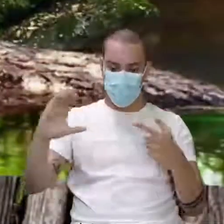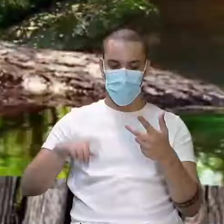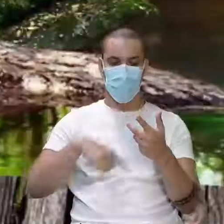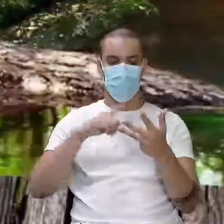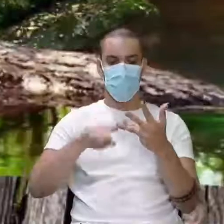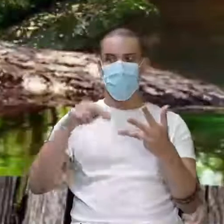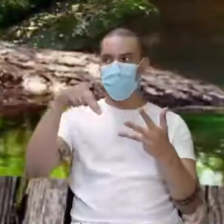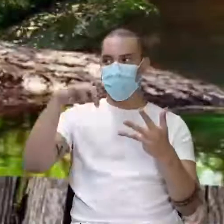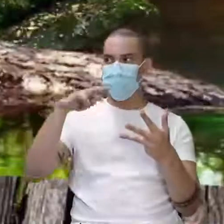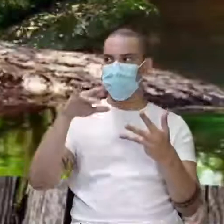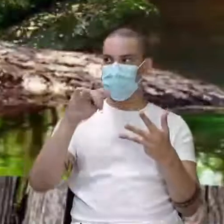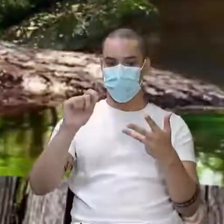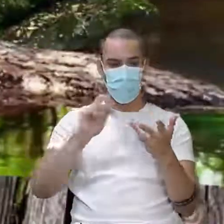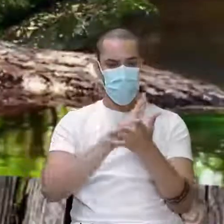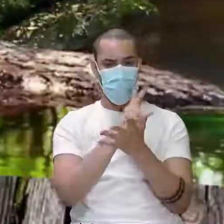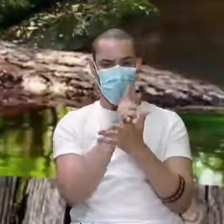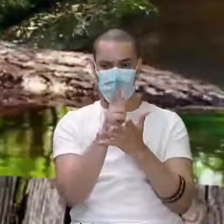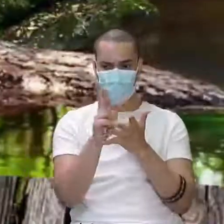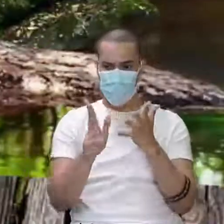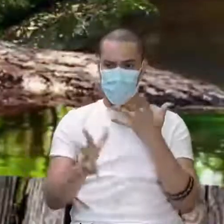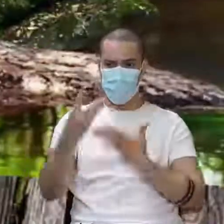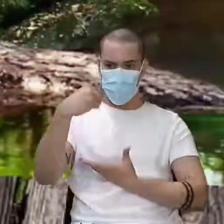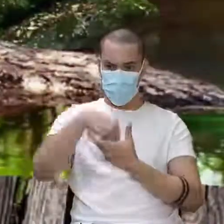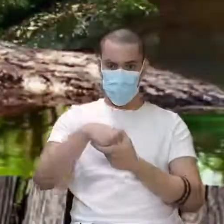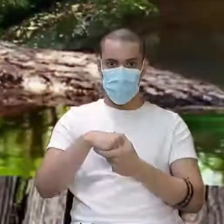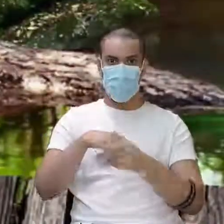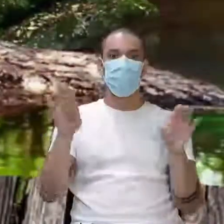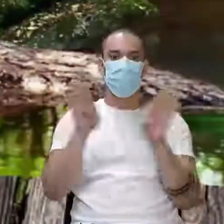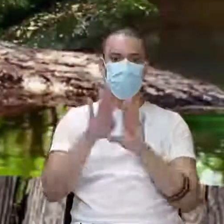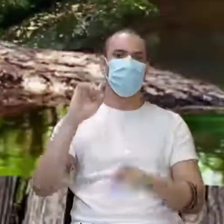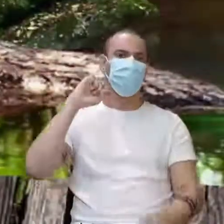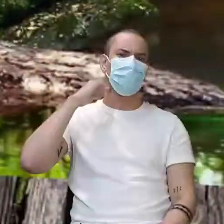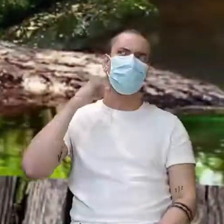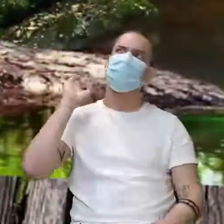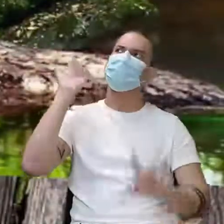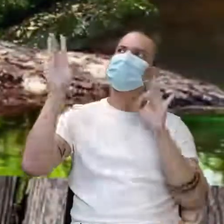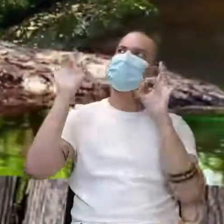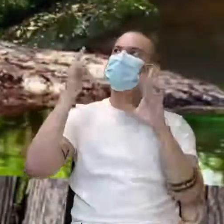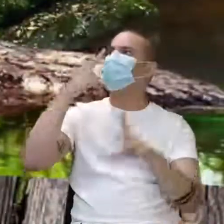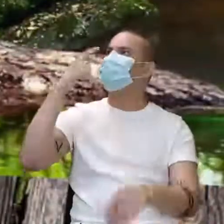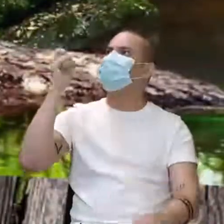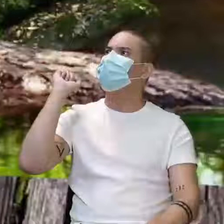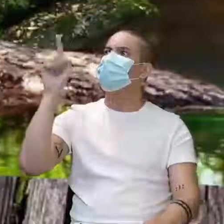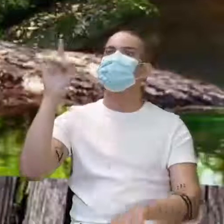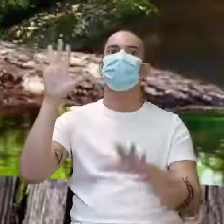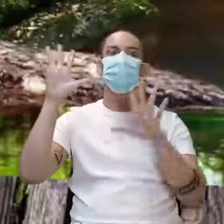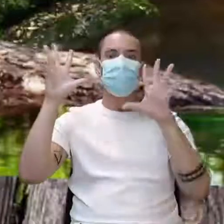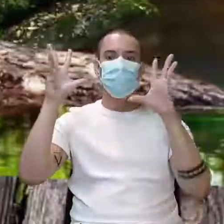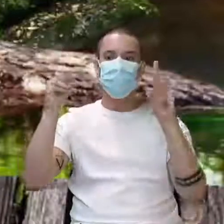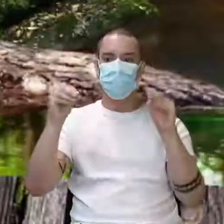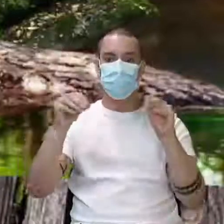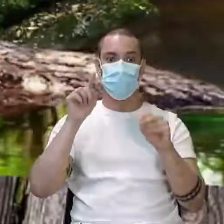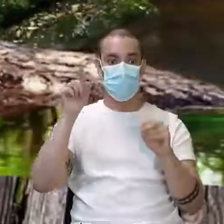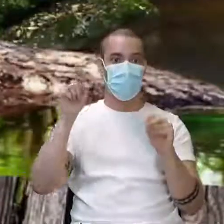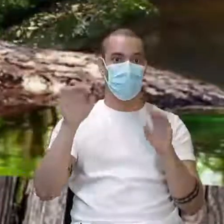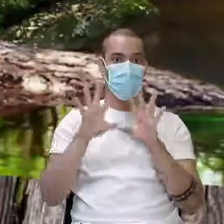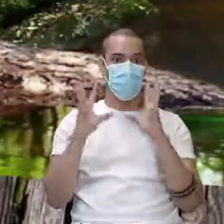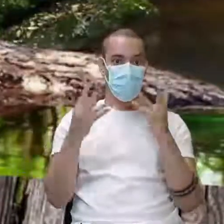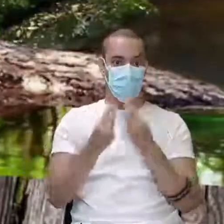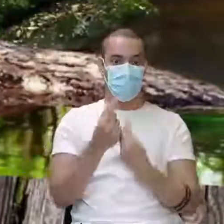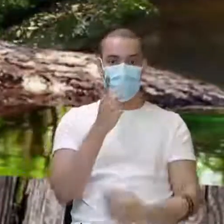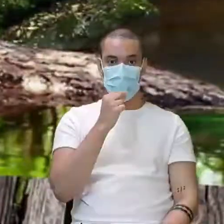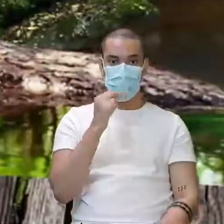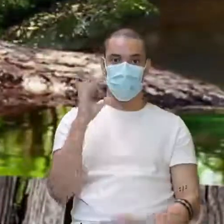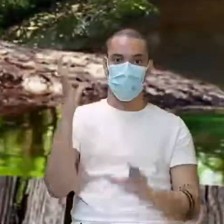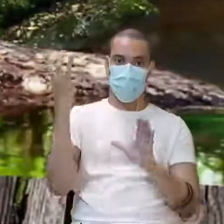você tem um monte de gases ali. Sujeira também, poluição também. Essas moléculas de água,